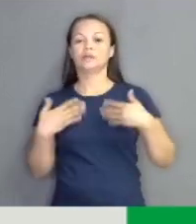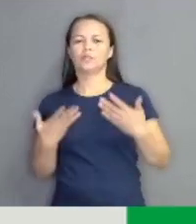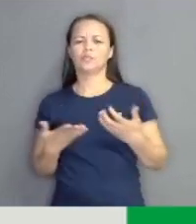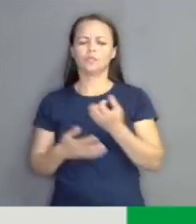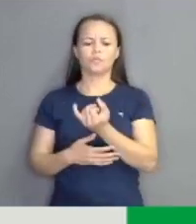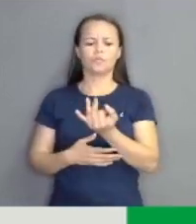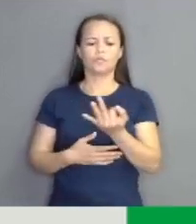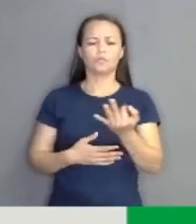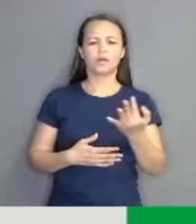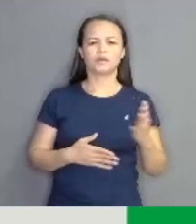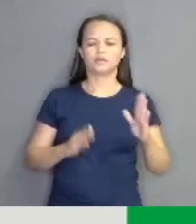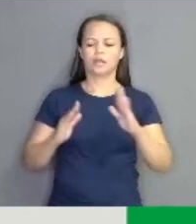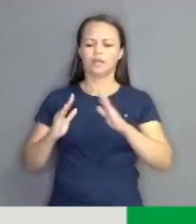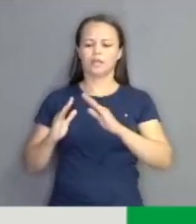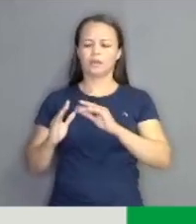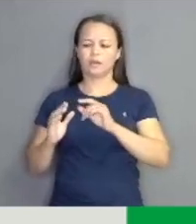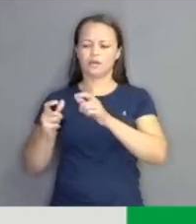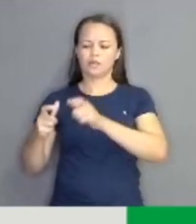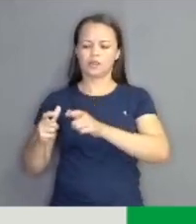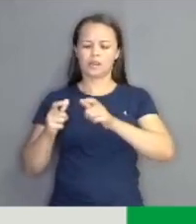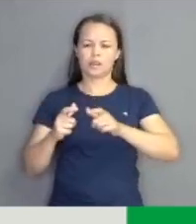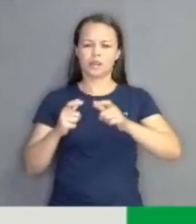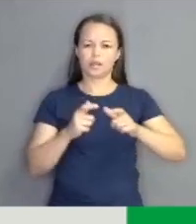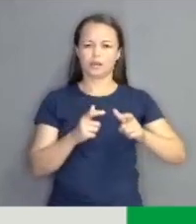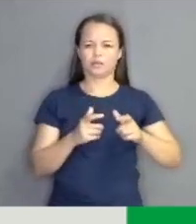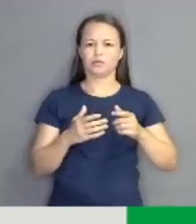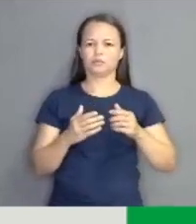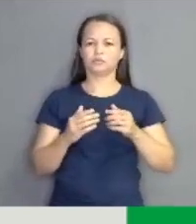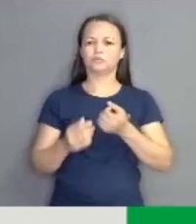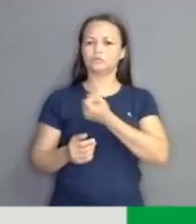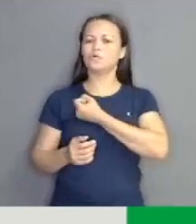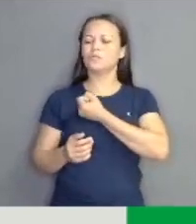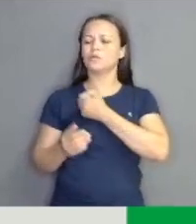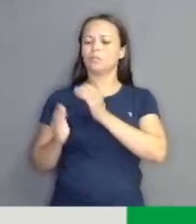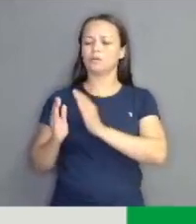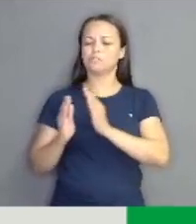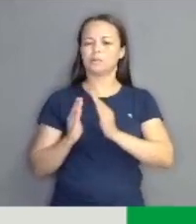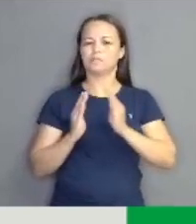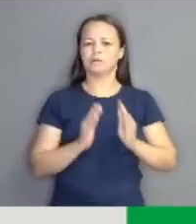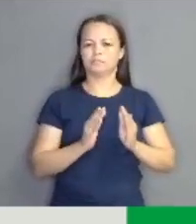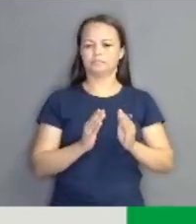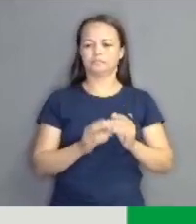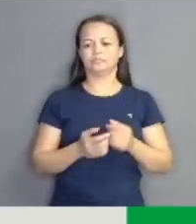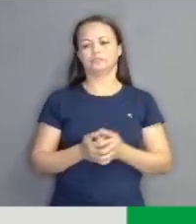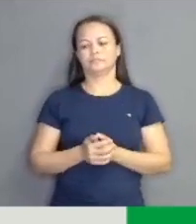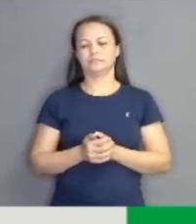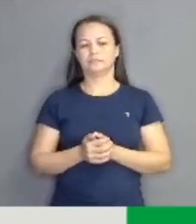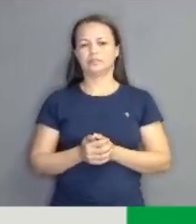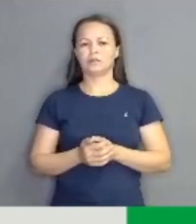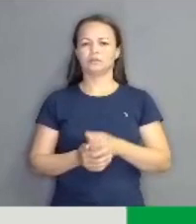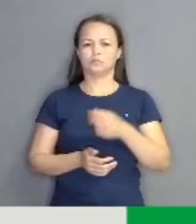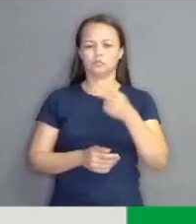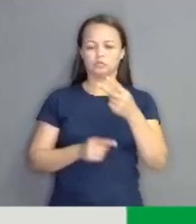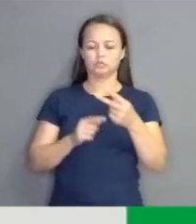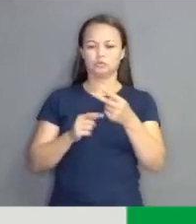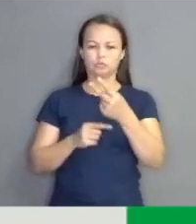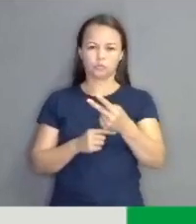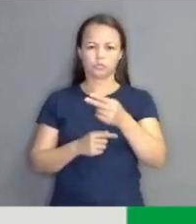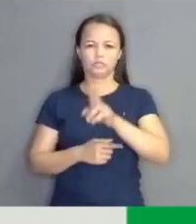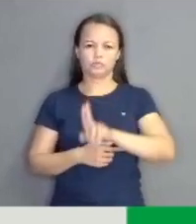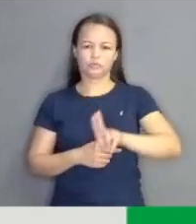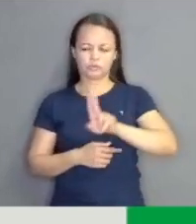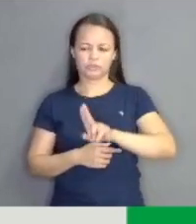quantas casinhas teremos aqui? Não é isso? Então, 2 unidades,